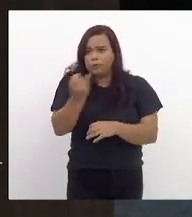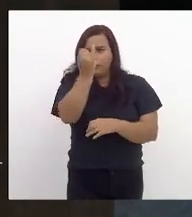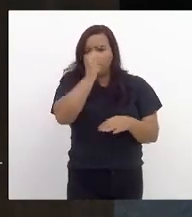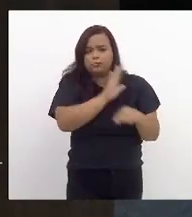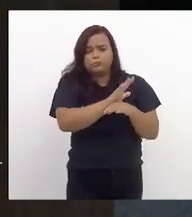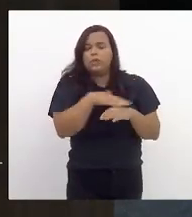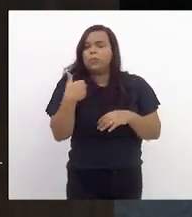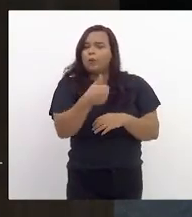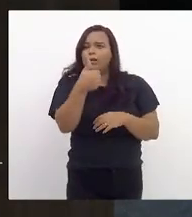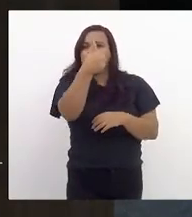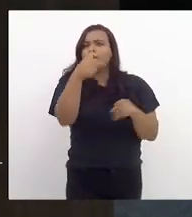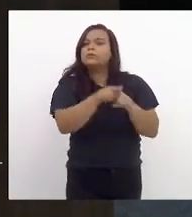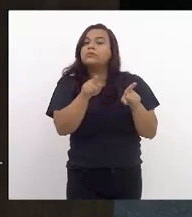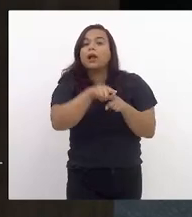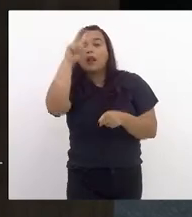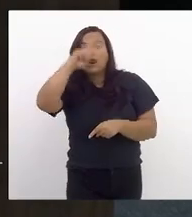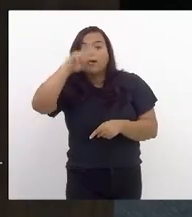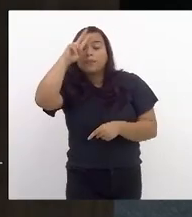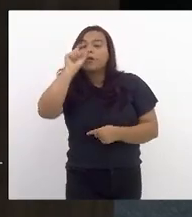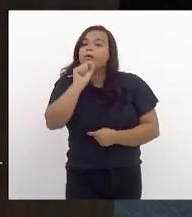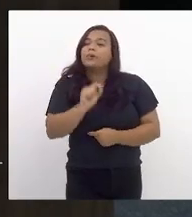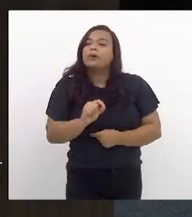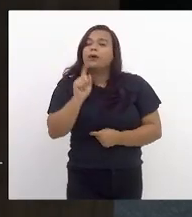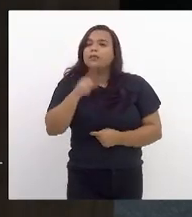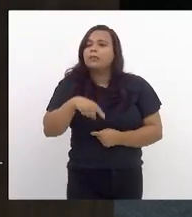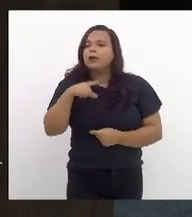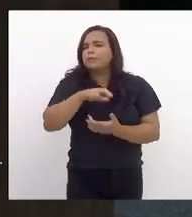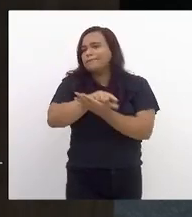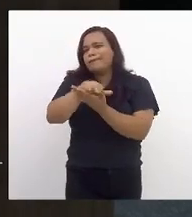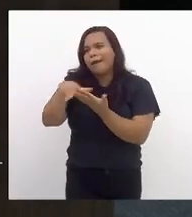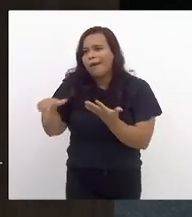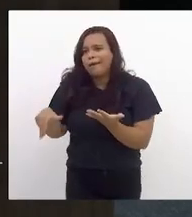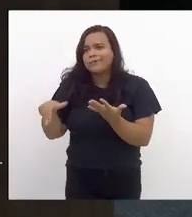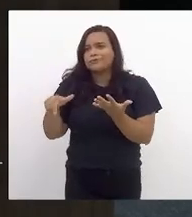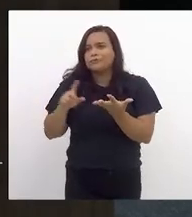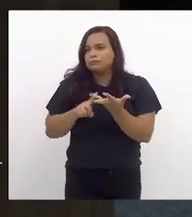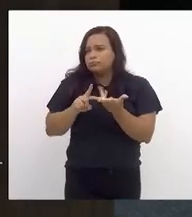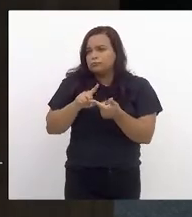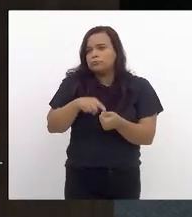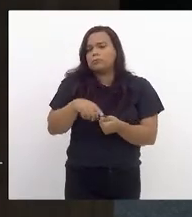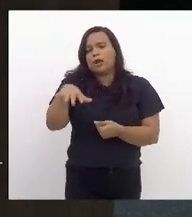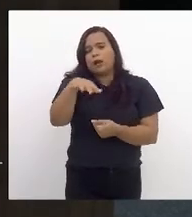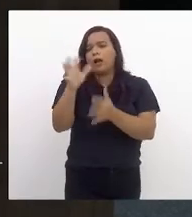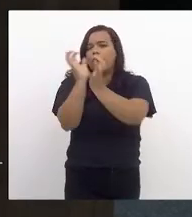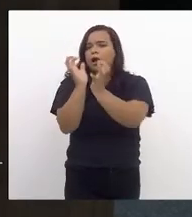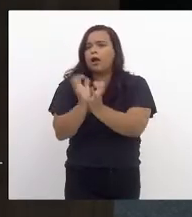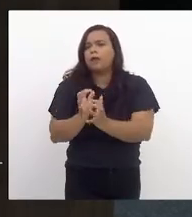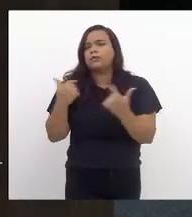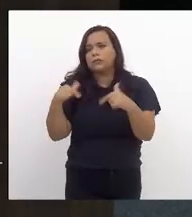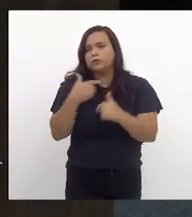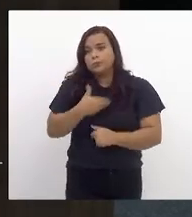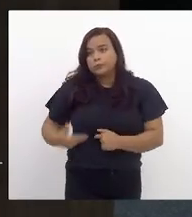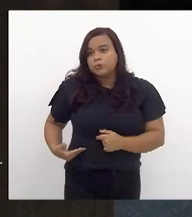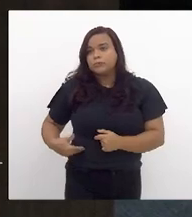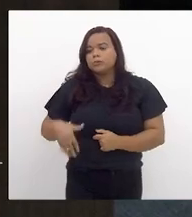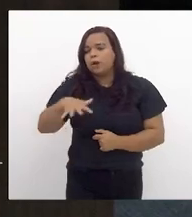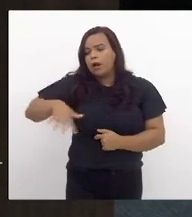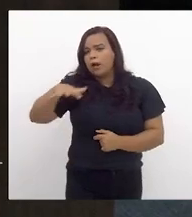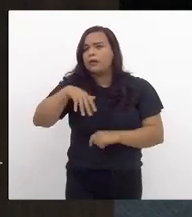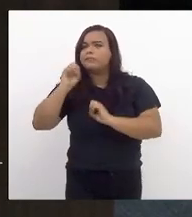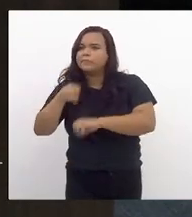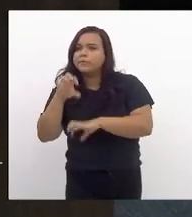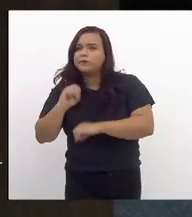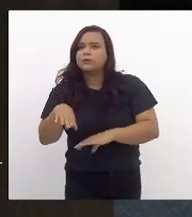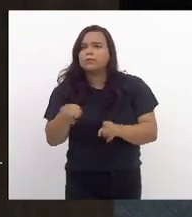tempo, lembrar, André, que há outras demandas de outras categorias do serviço público, notadamente da educação e da saúde, que